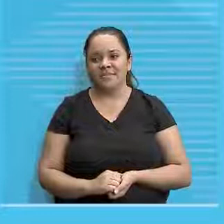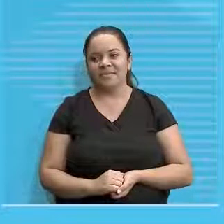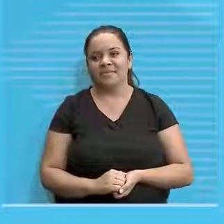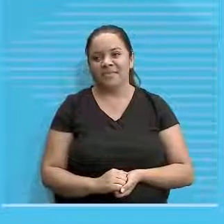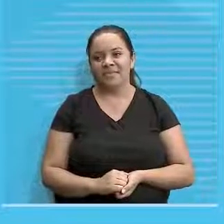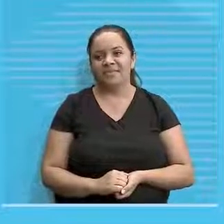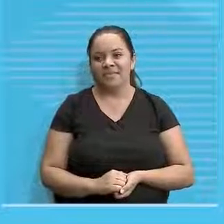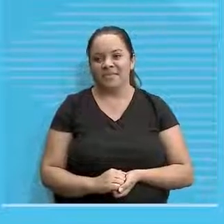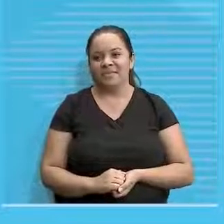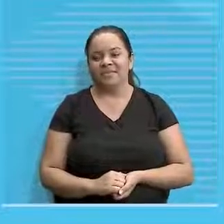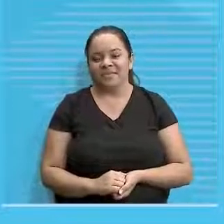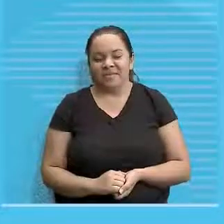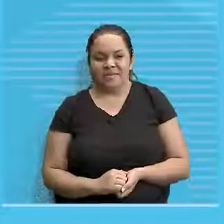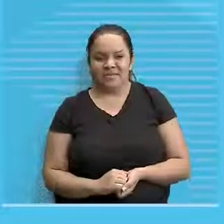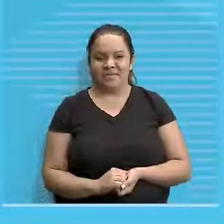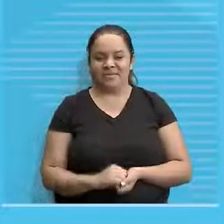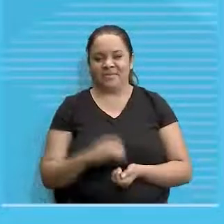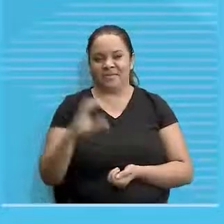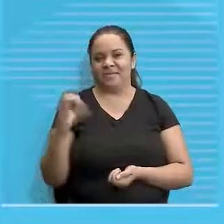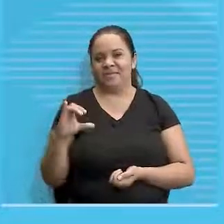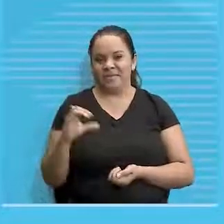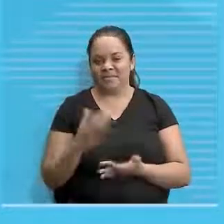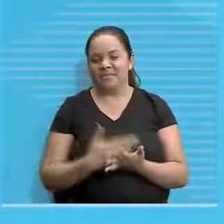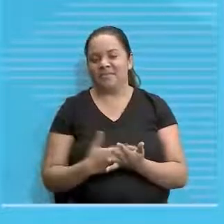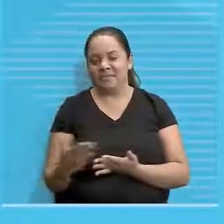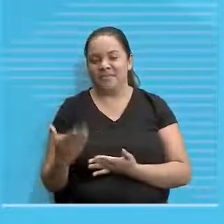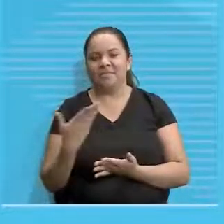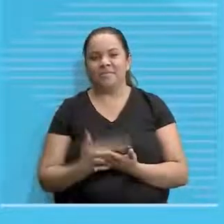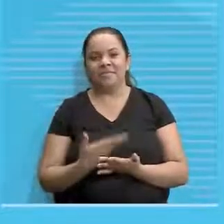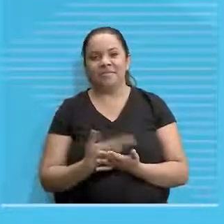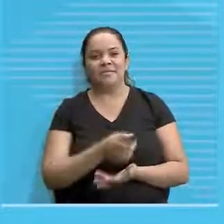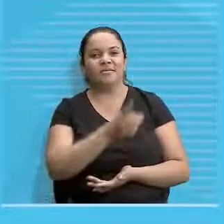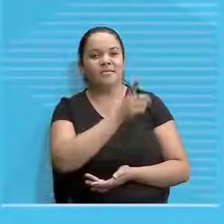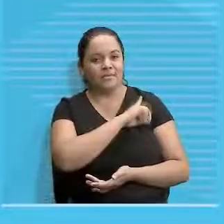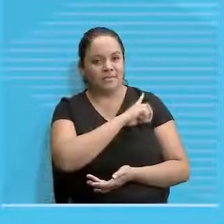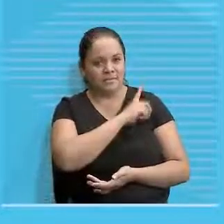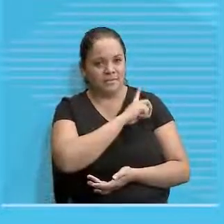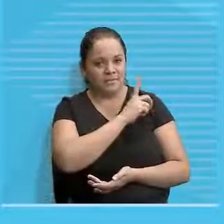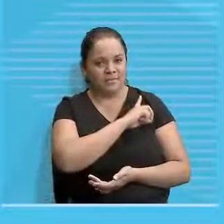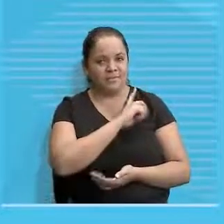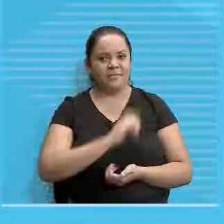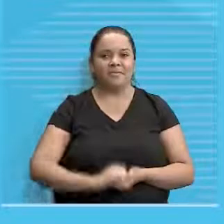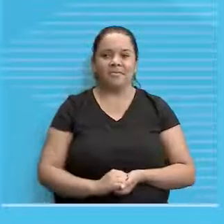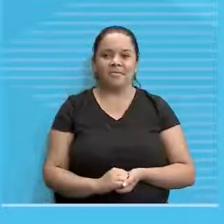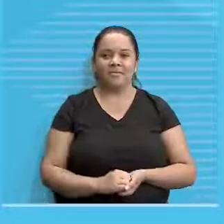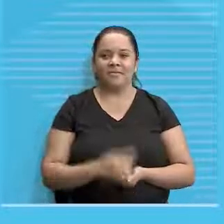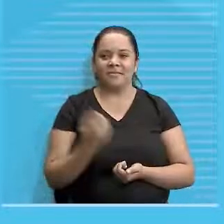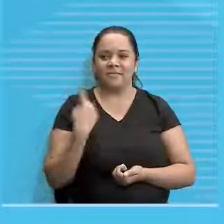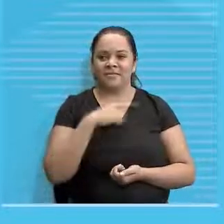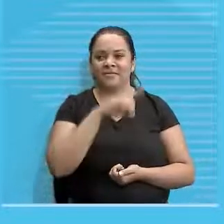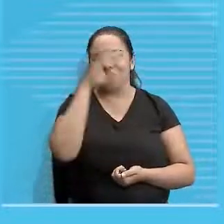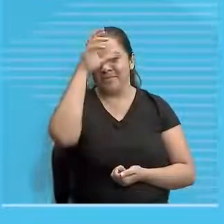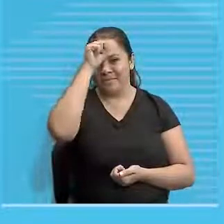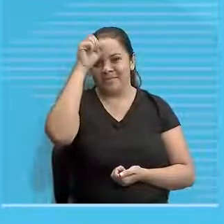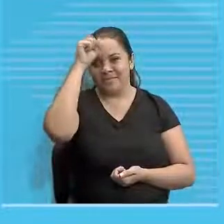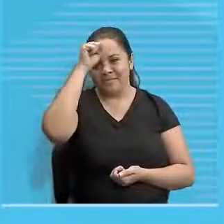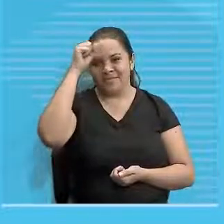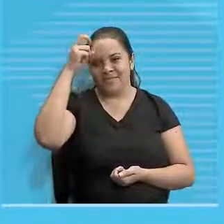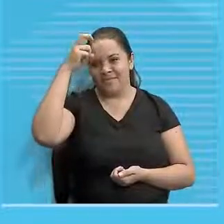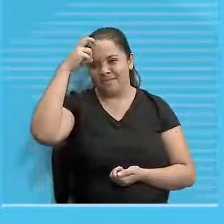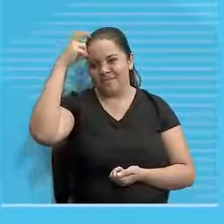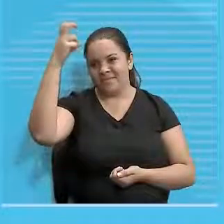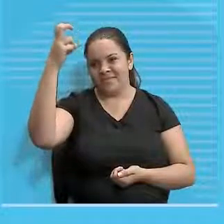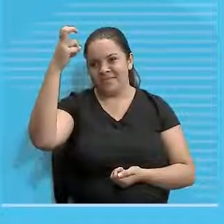primeira série do ensino médio, a gente aprendeu aqui que a cultura é tudo aquilo